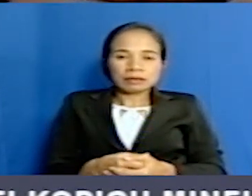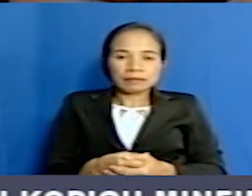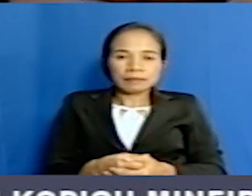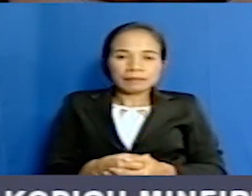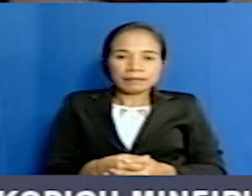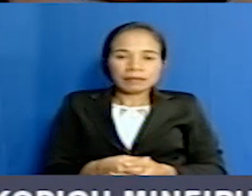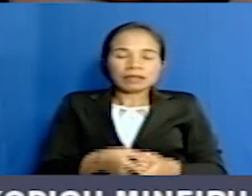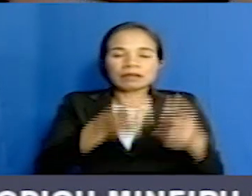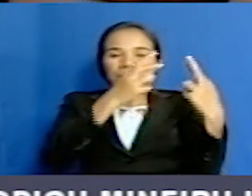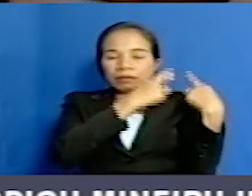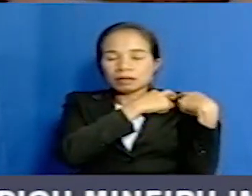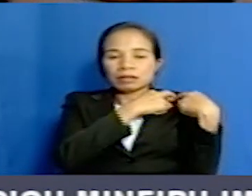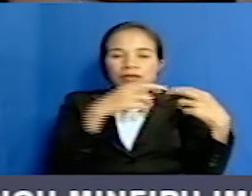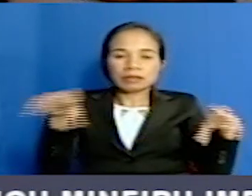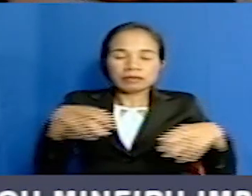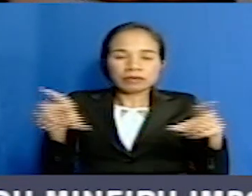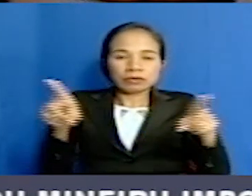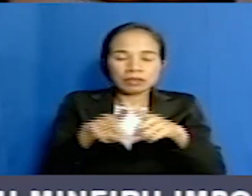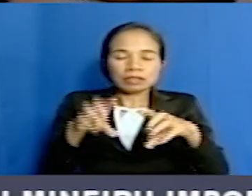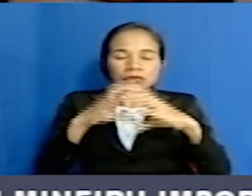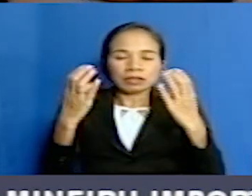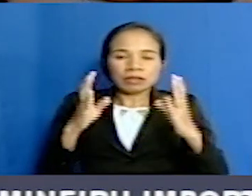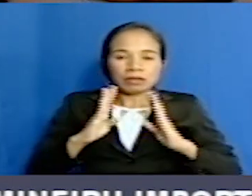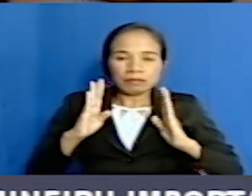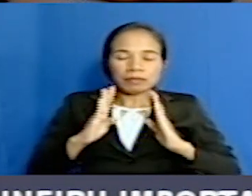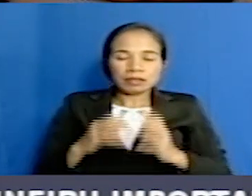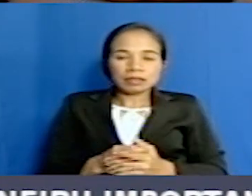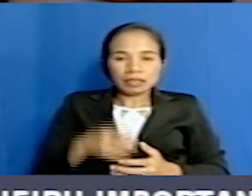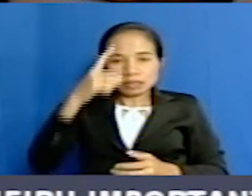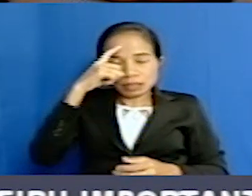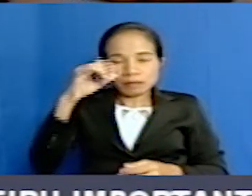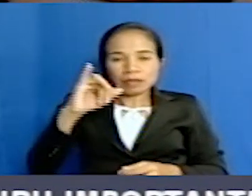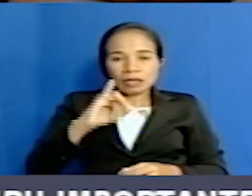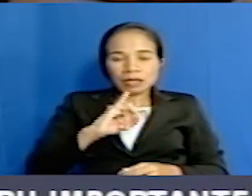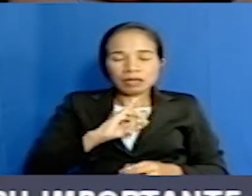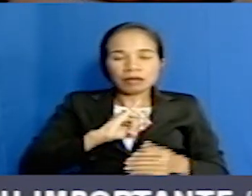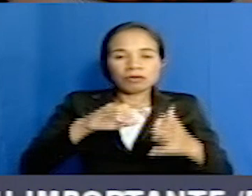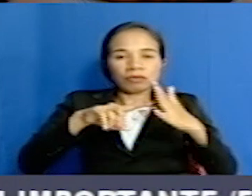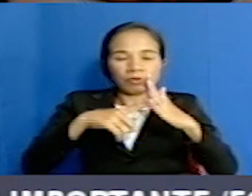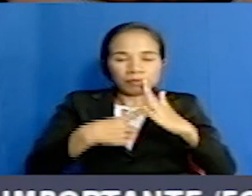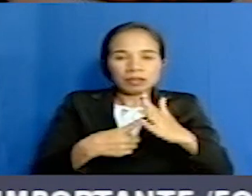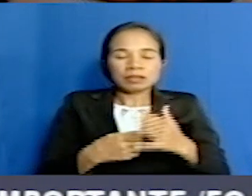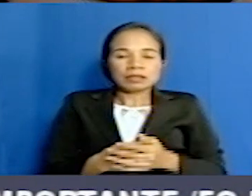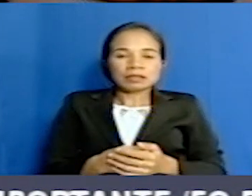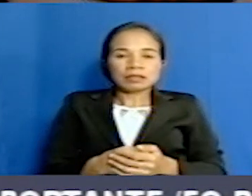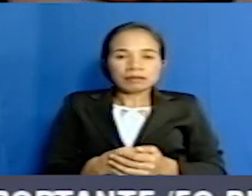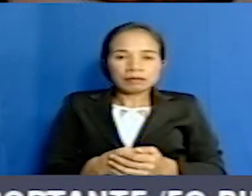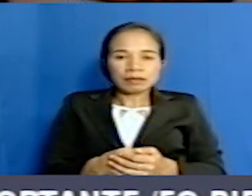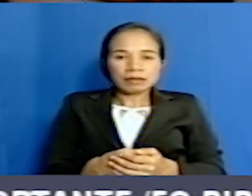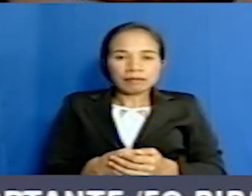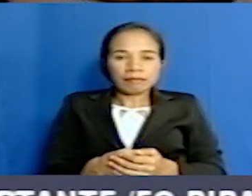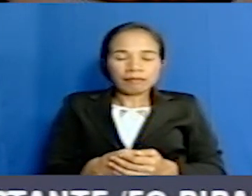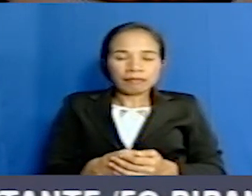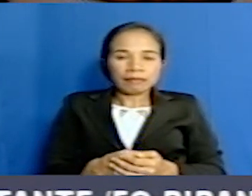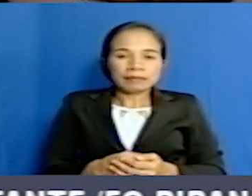posisaun ne durante hala funsaun nesa Conselho de Imprensa tamba hau pronuncia unia disponato kandidata ama presidente da